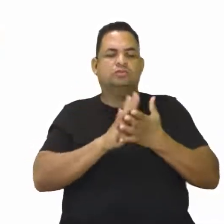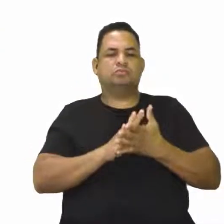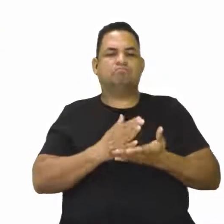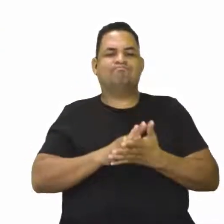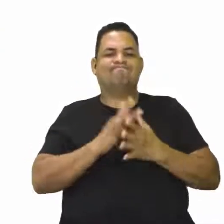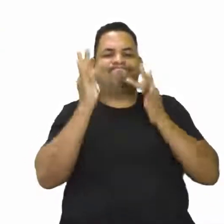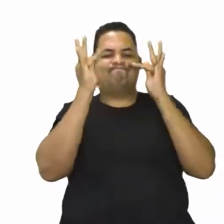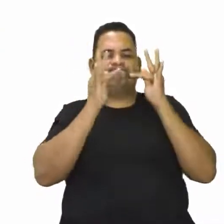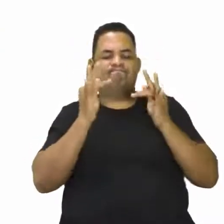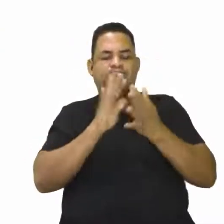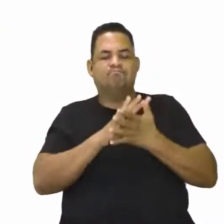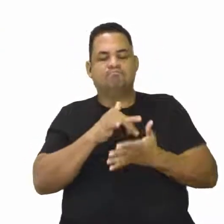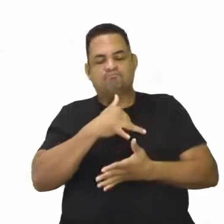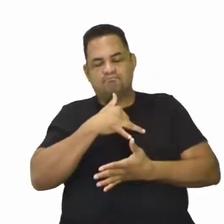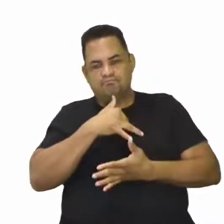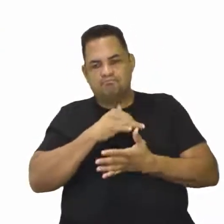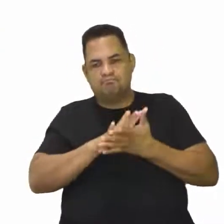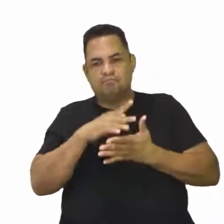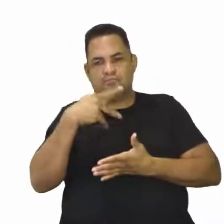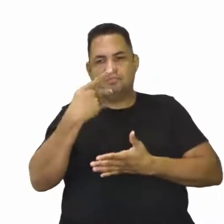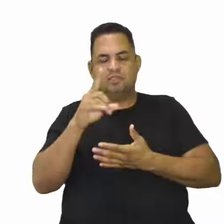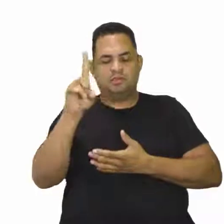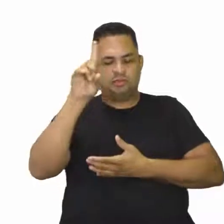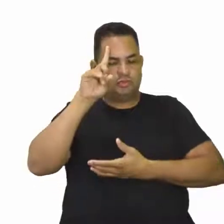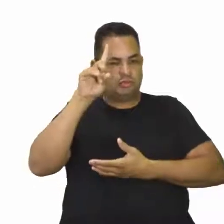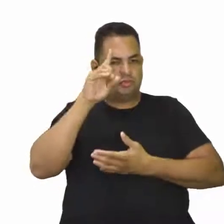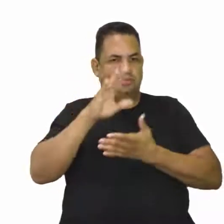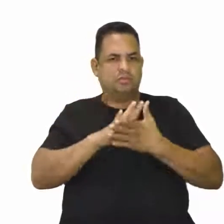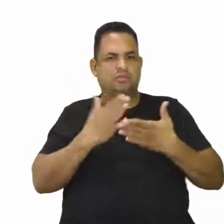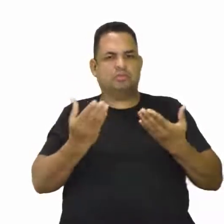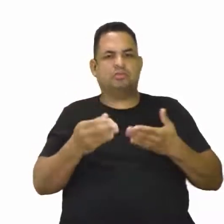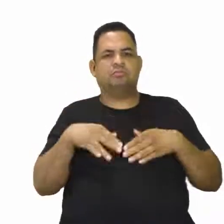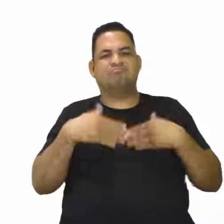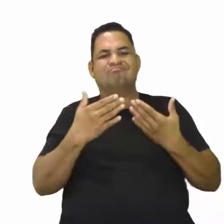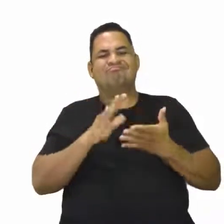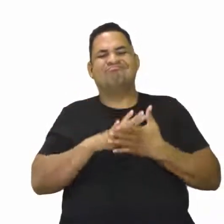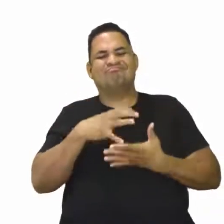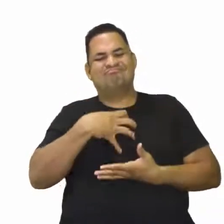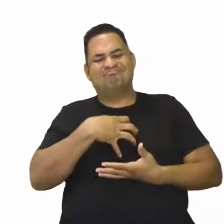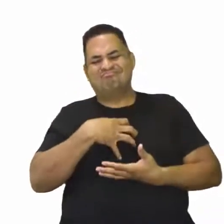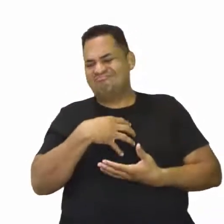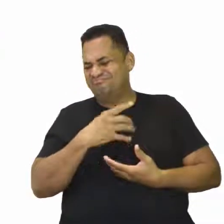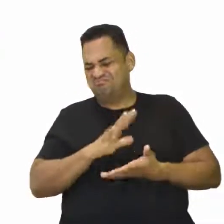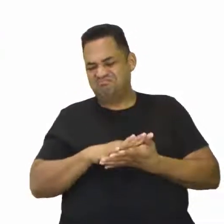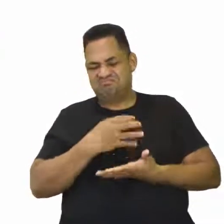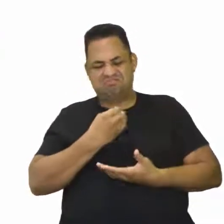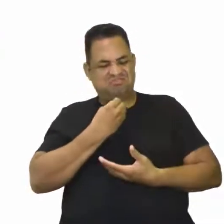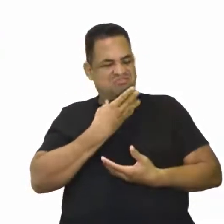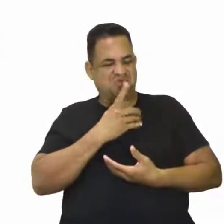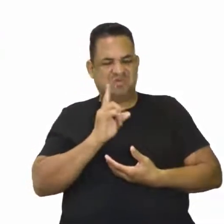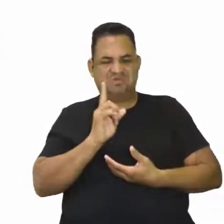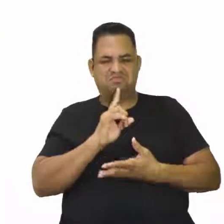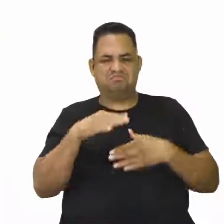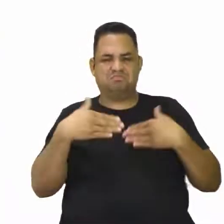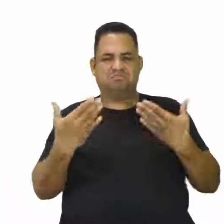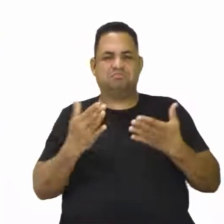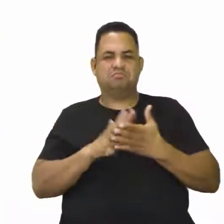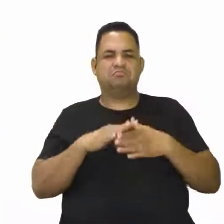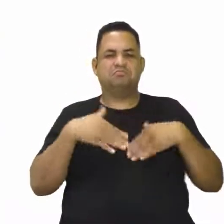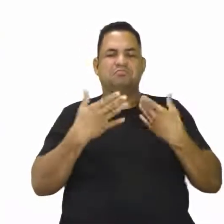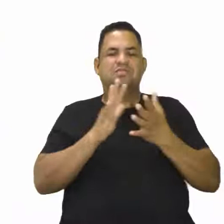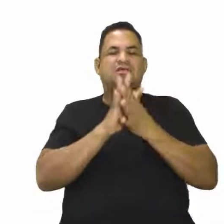aquelas expressões que a gente costuma falar no nosso dia a dia também, quando a gente não está se sentindo bem, quando a gente